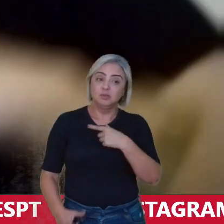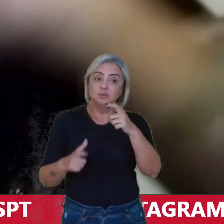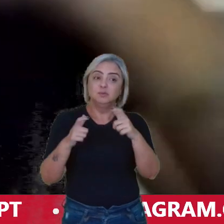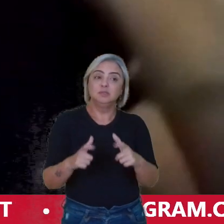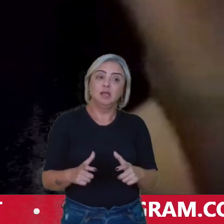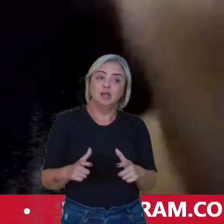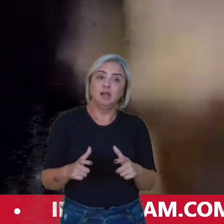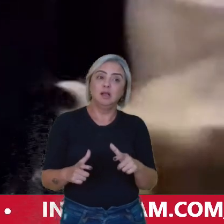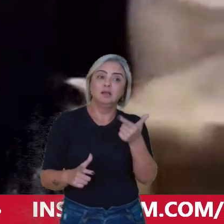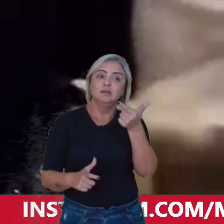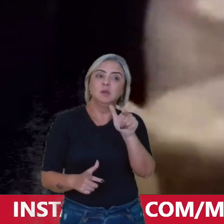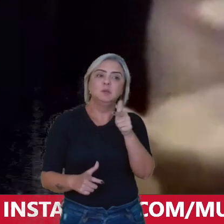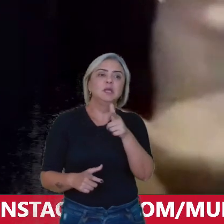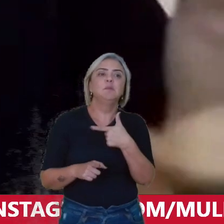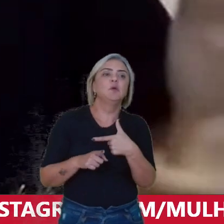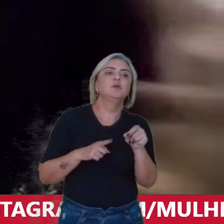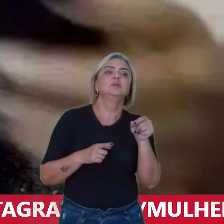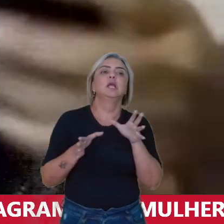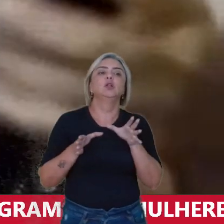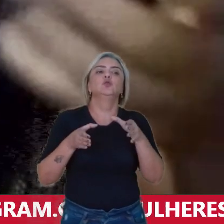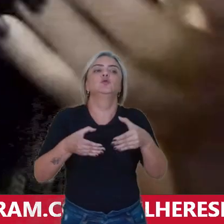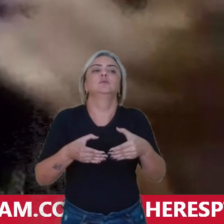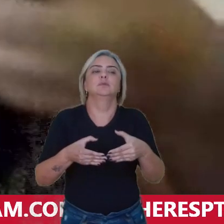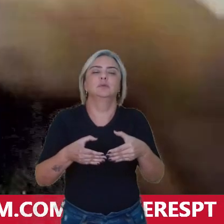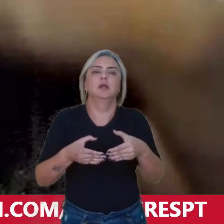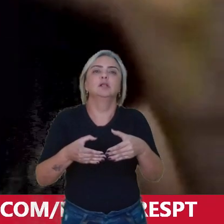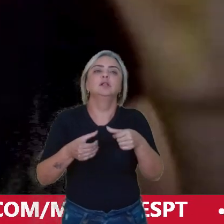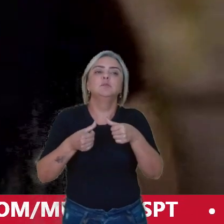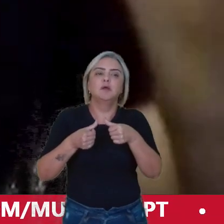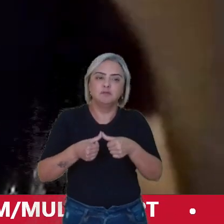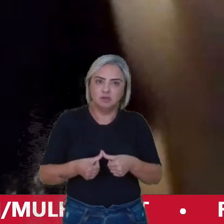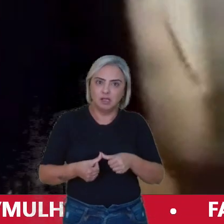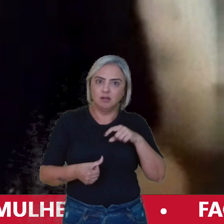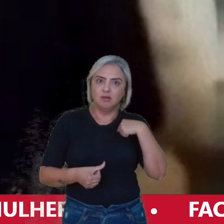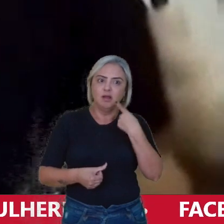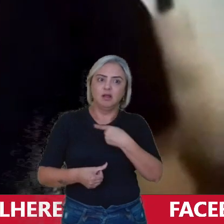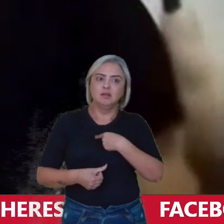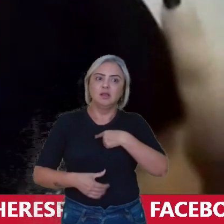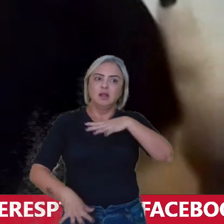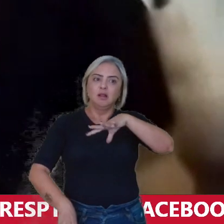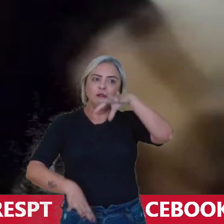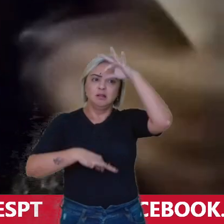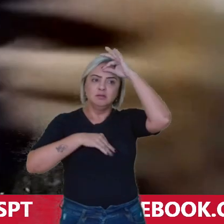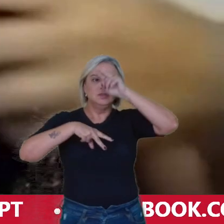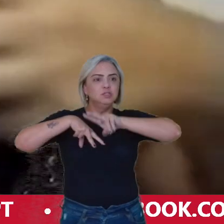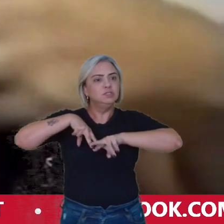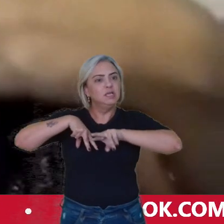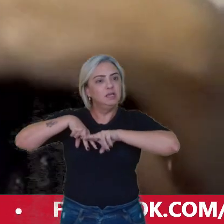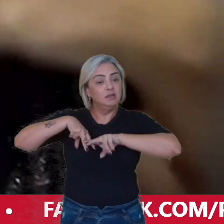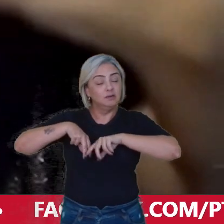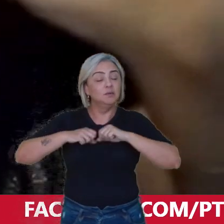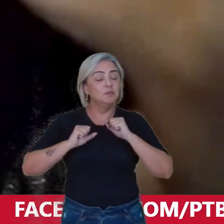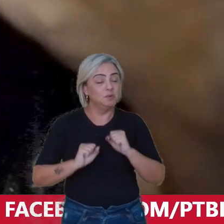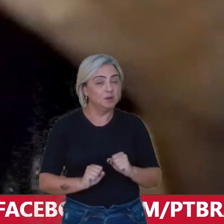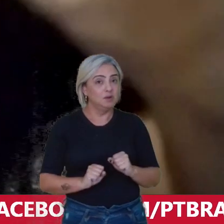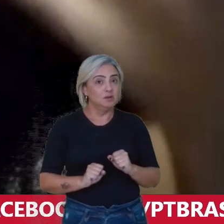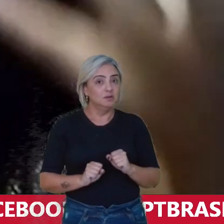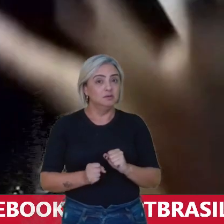território, nós não temos que ir para o centro, nós podemos ficar com a nossa performance de gênero, nós